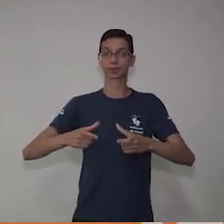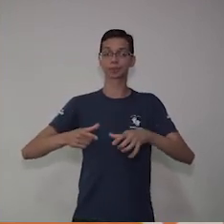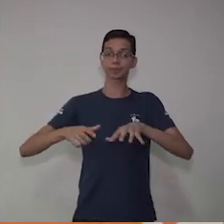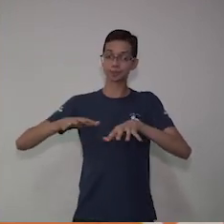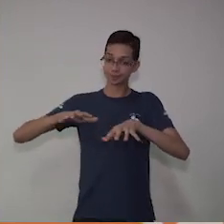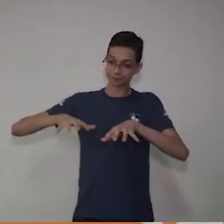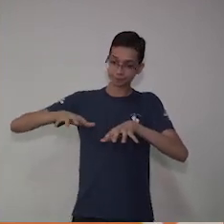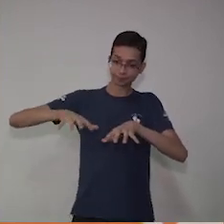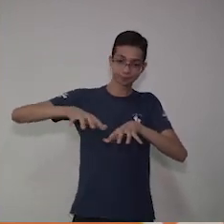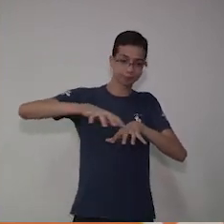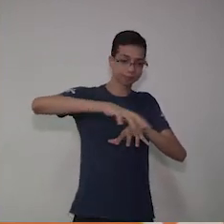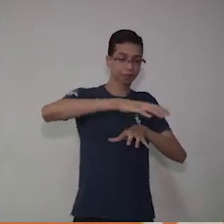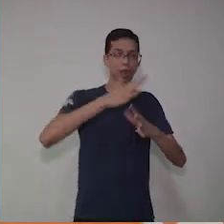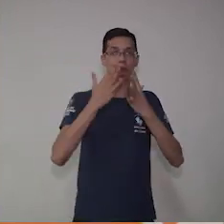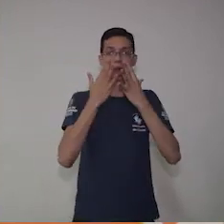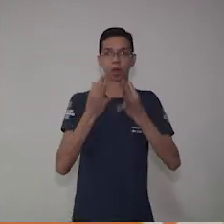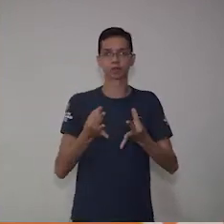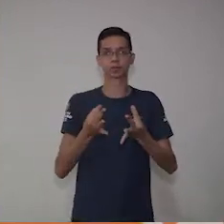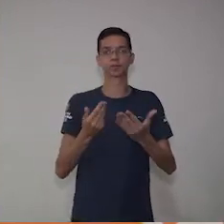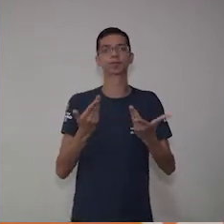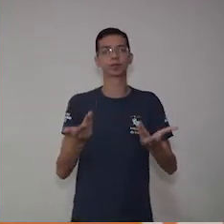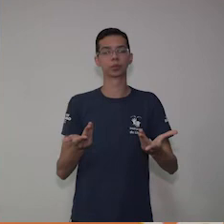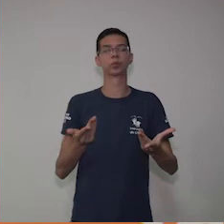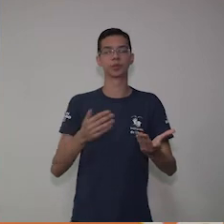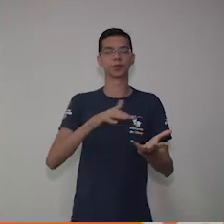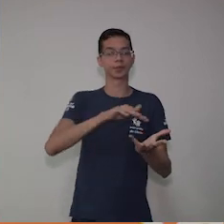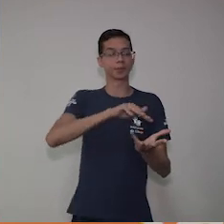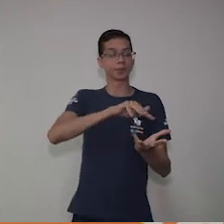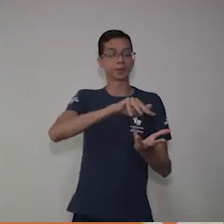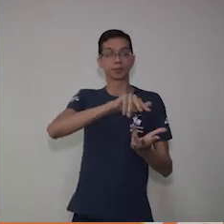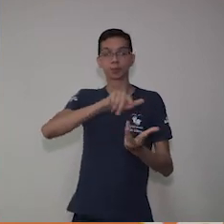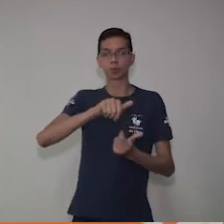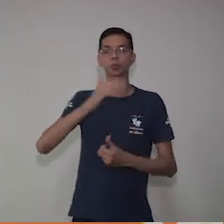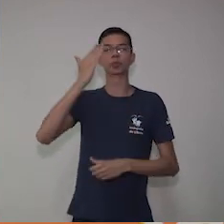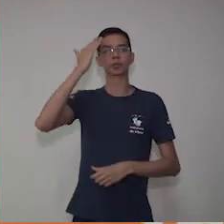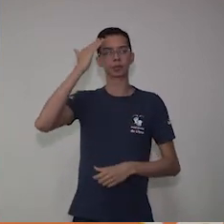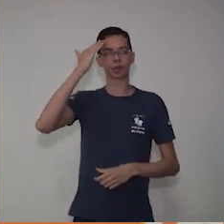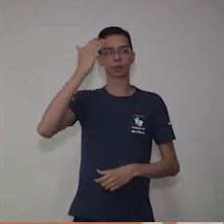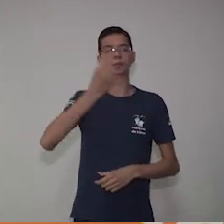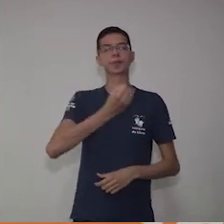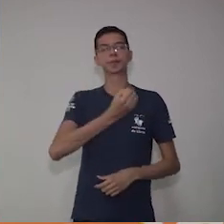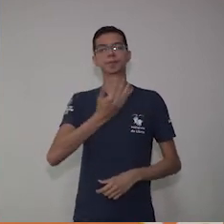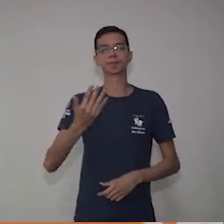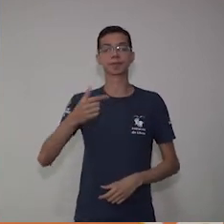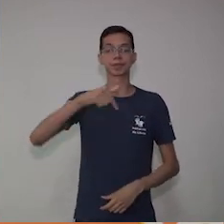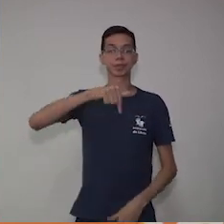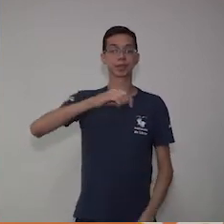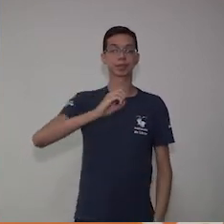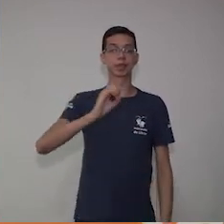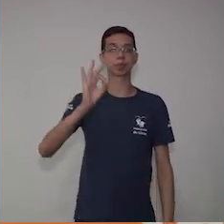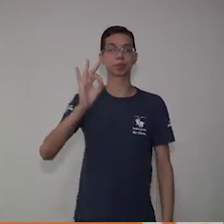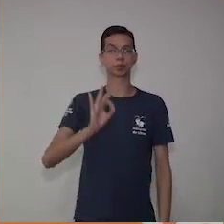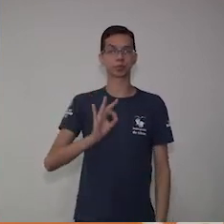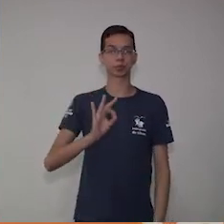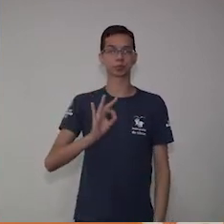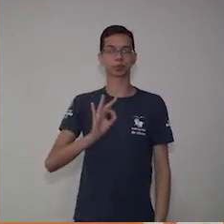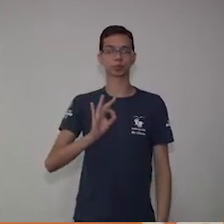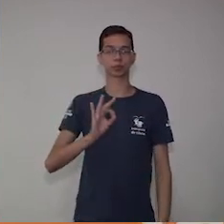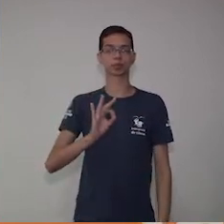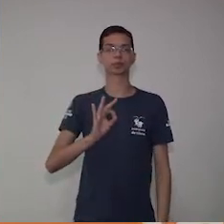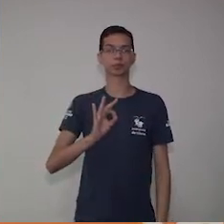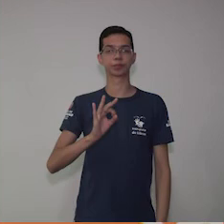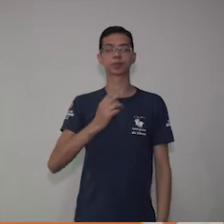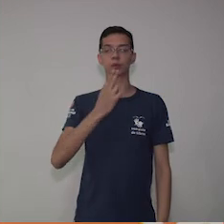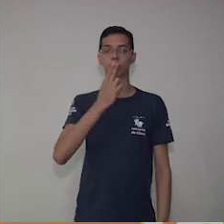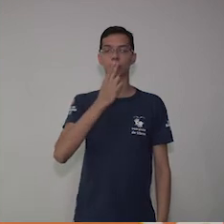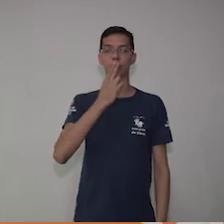tem um número global dos hospitais aqui, que hoje está em torno aí de 70% de ocupação dos leitos de